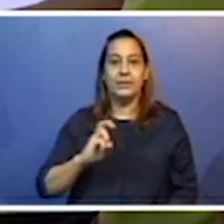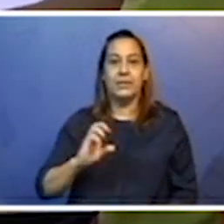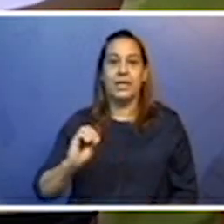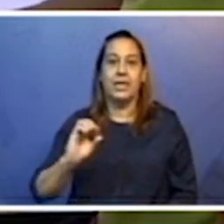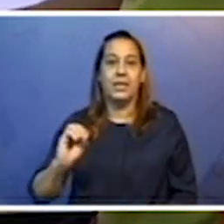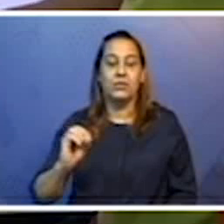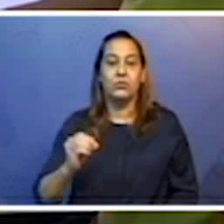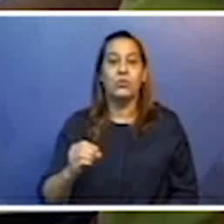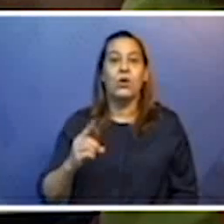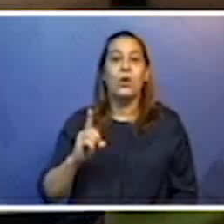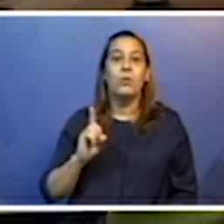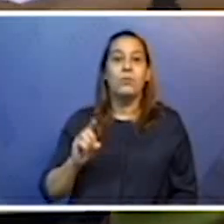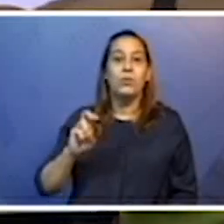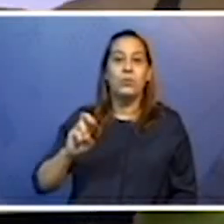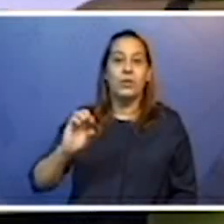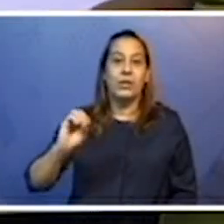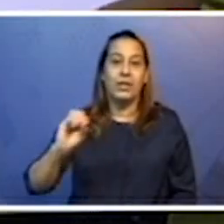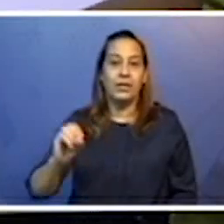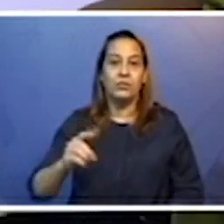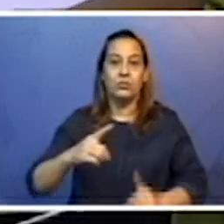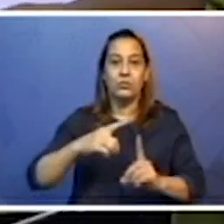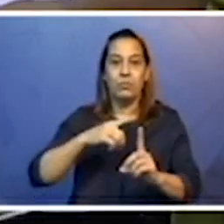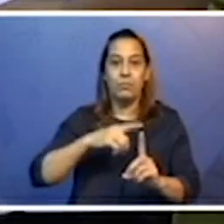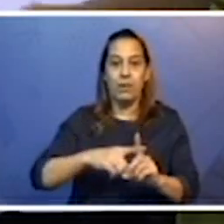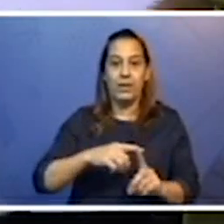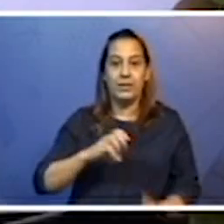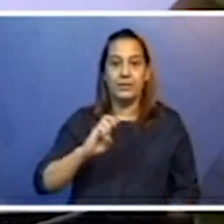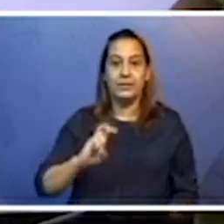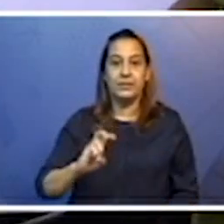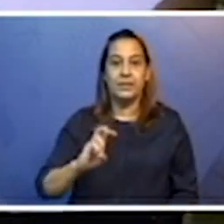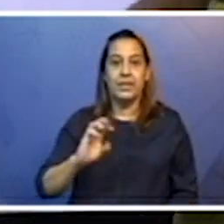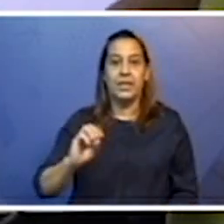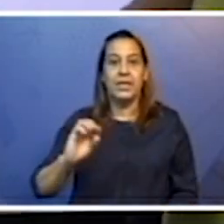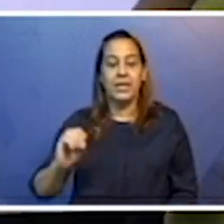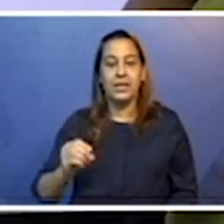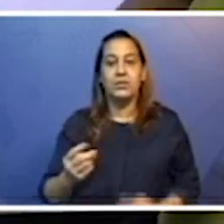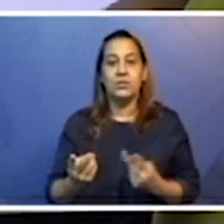Mais 500, 2.000. Então, é 4 também.